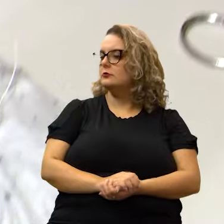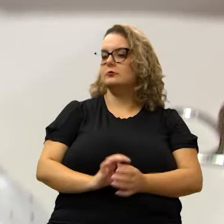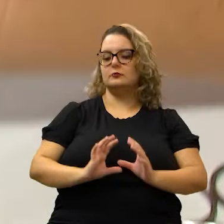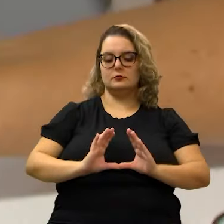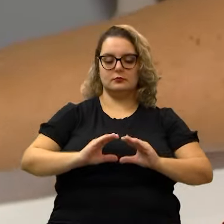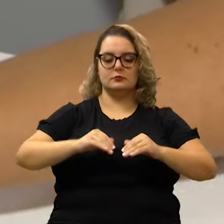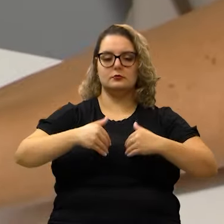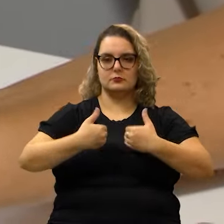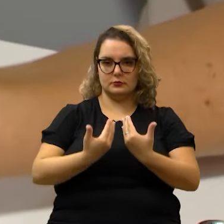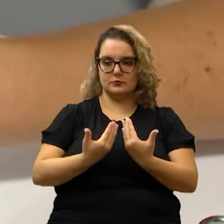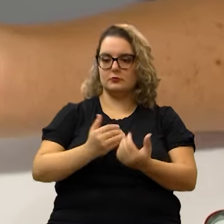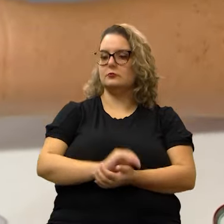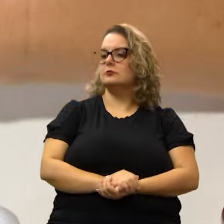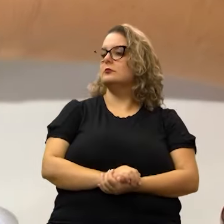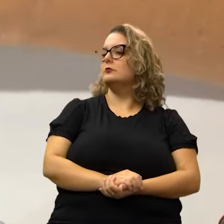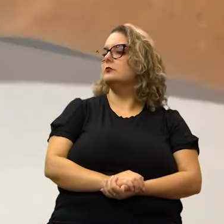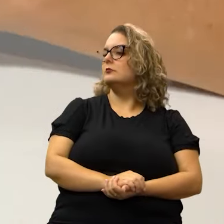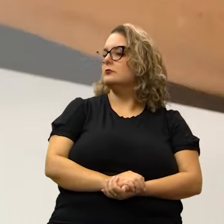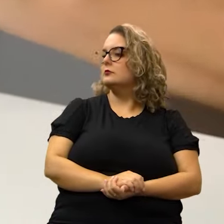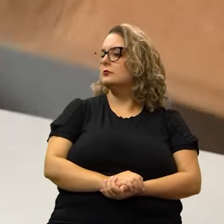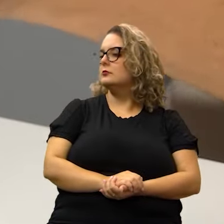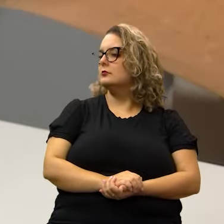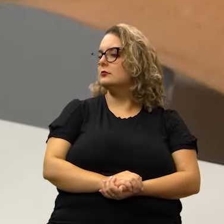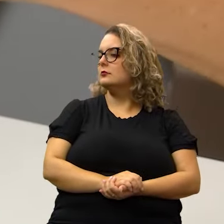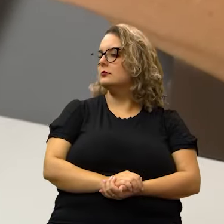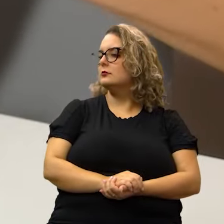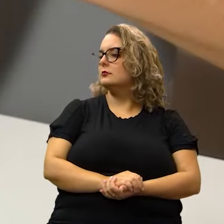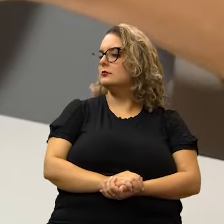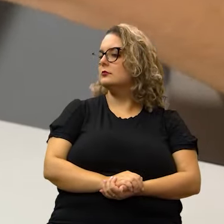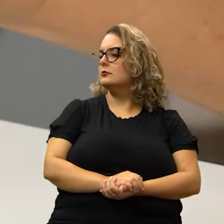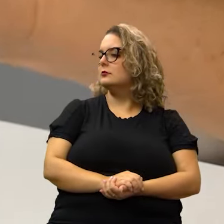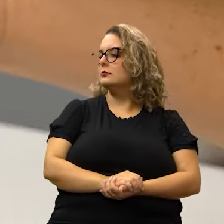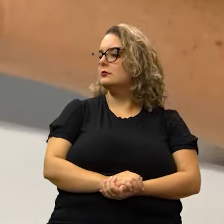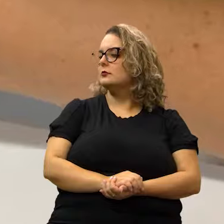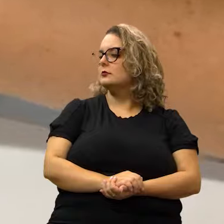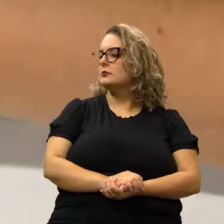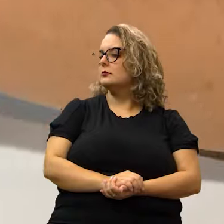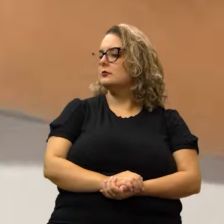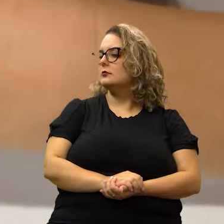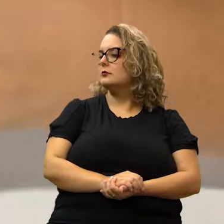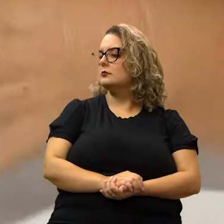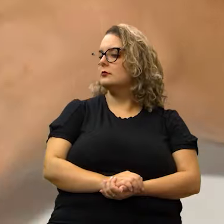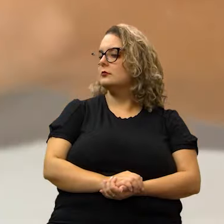E aí depois eu vou desvirar pra gente usar o lado certinho, né? O lado